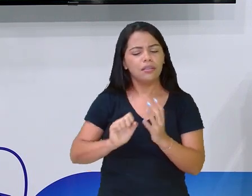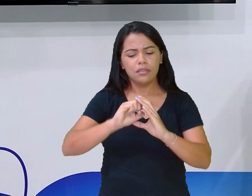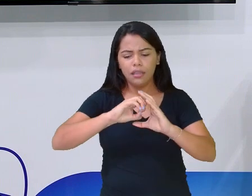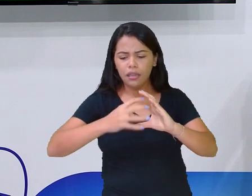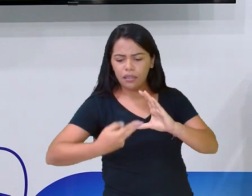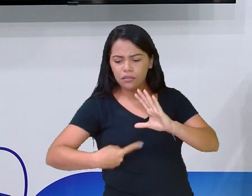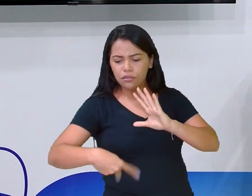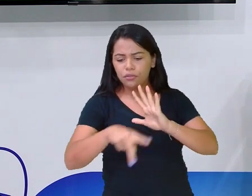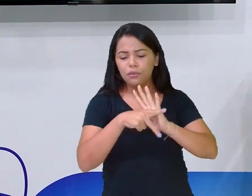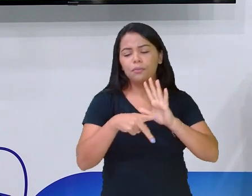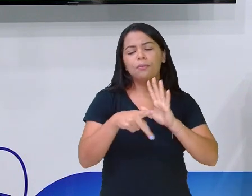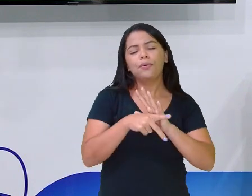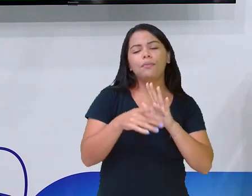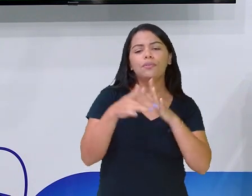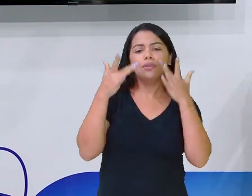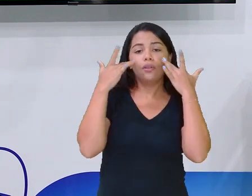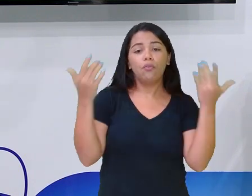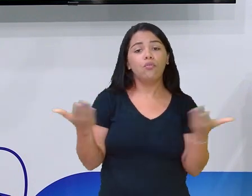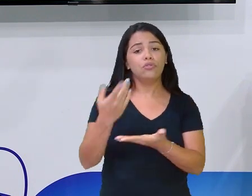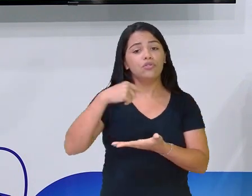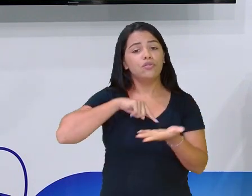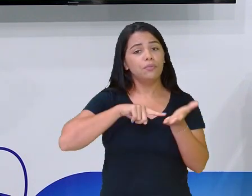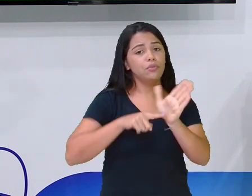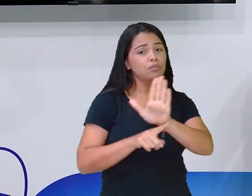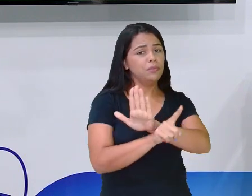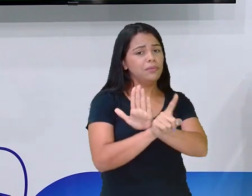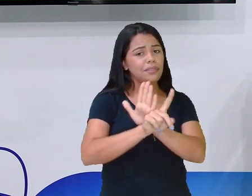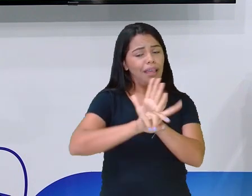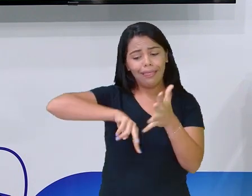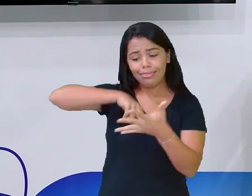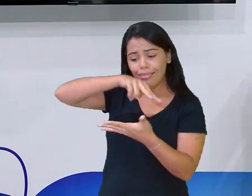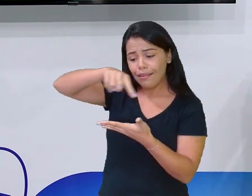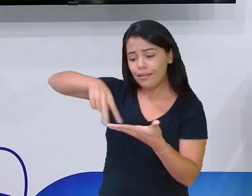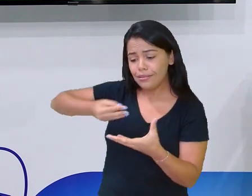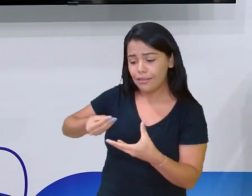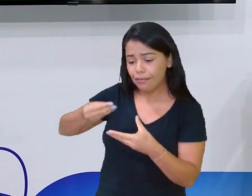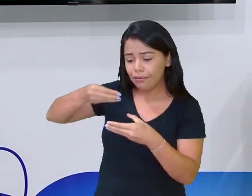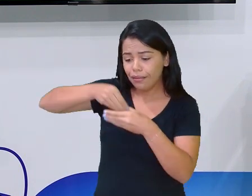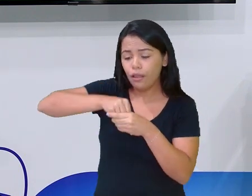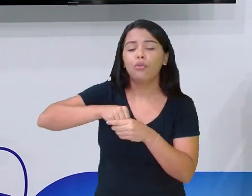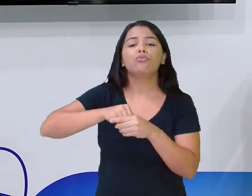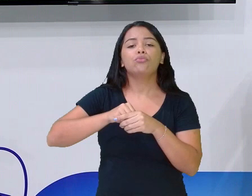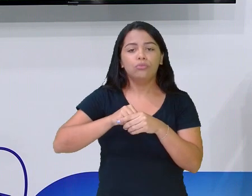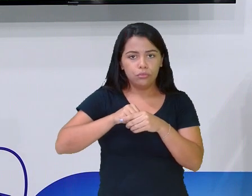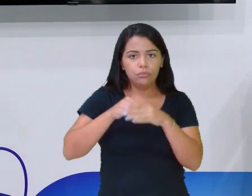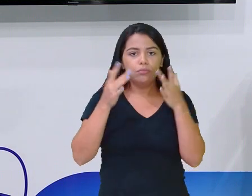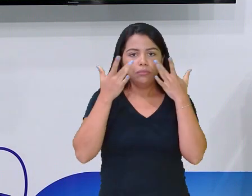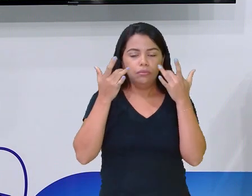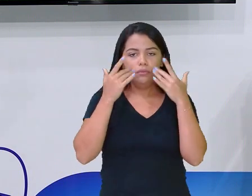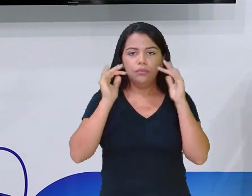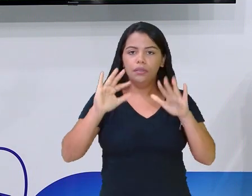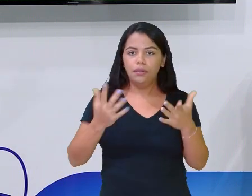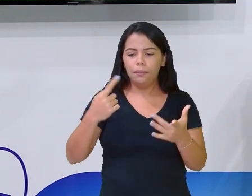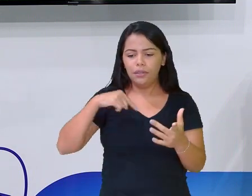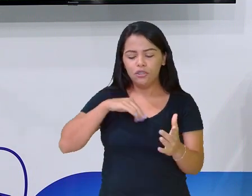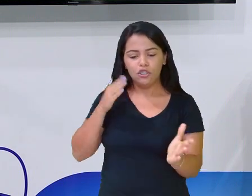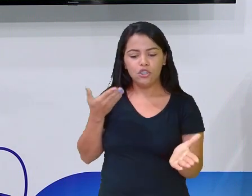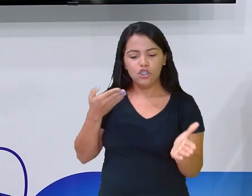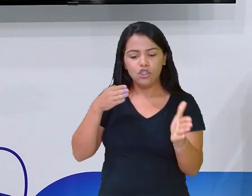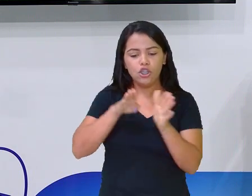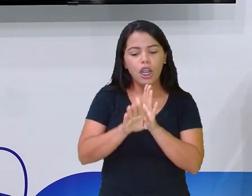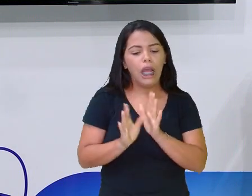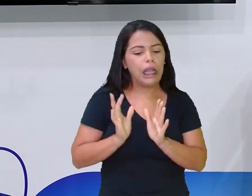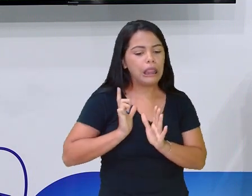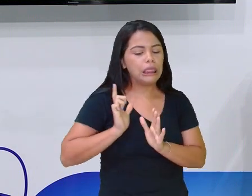hoje essa coisa da dança-teatro, essa expressão. Para chegar nesse entendimento, vamos lá no comecinho. A gente vai